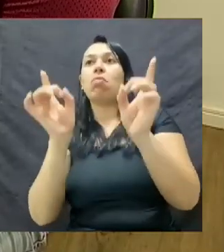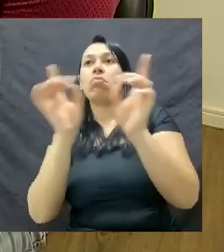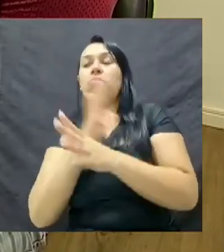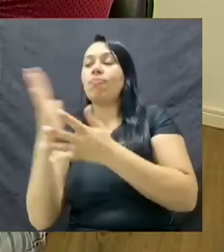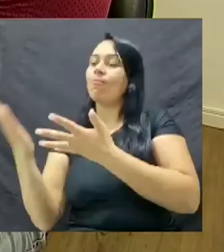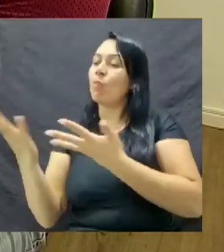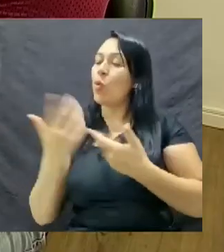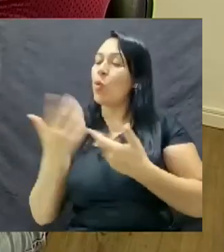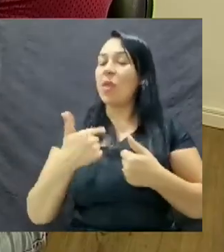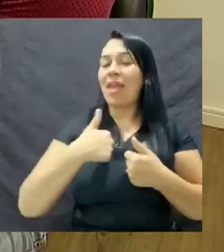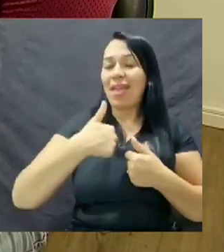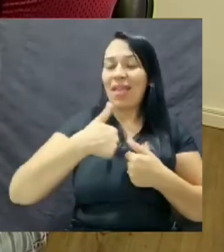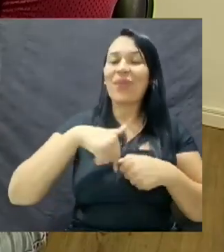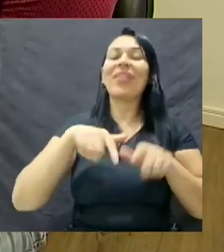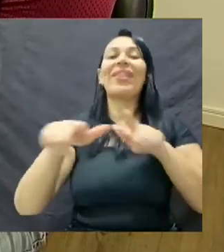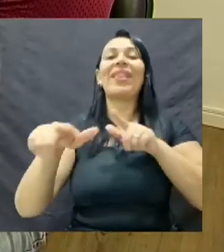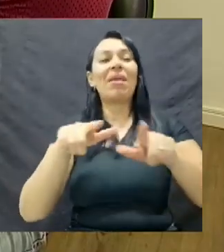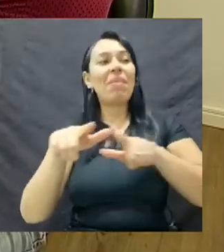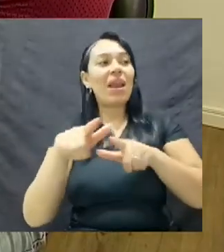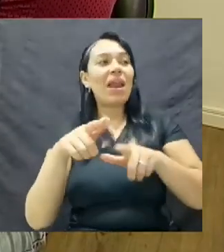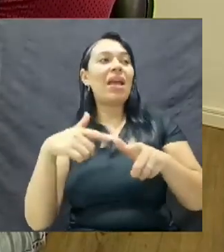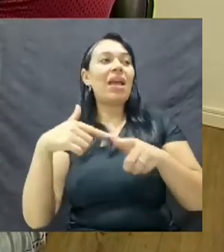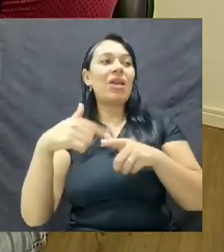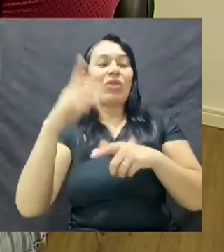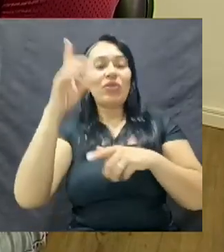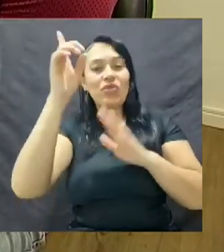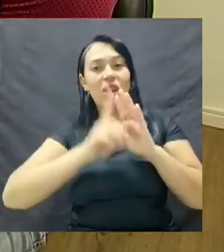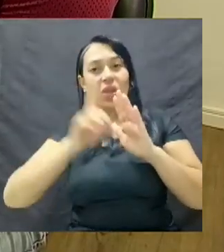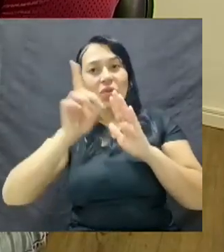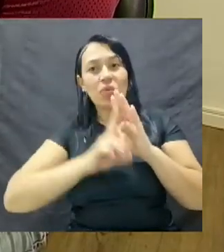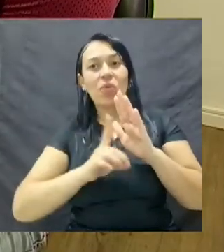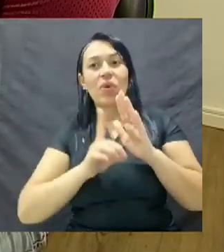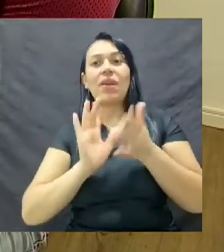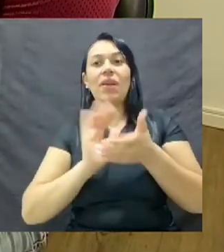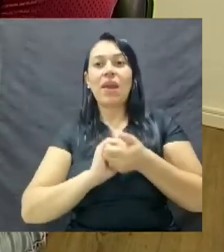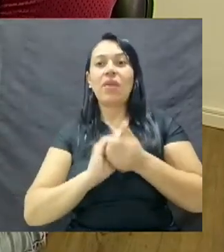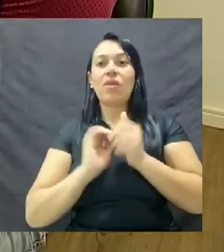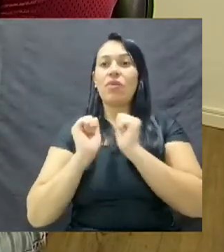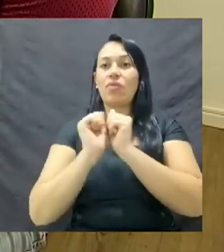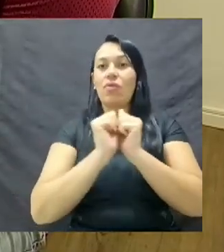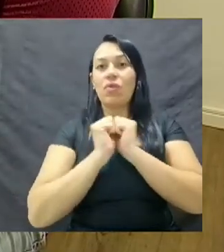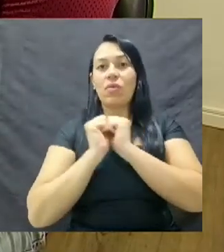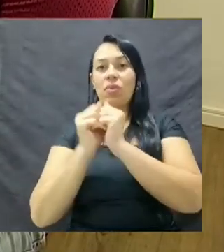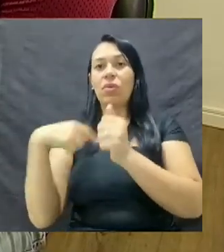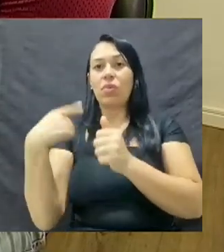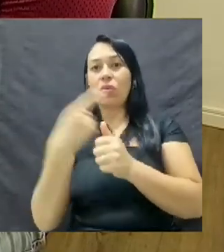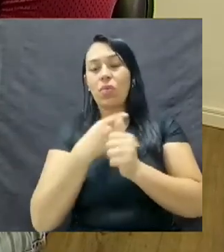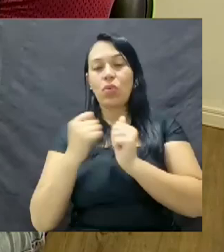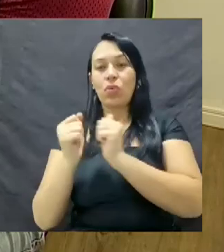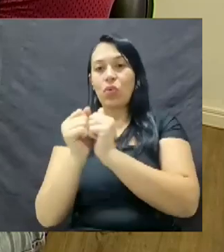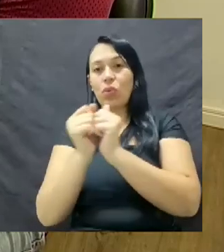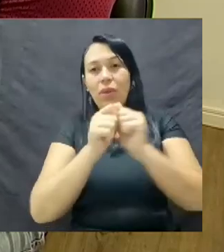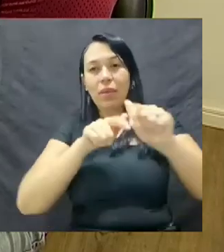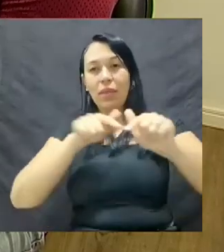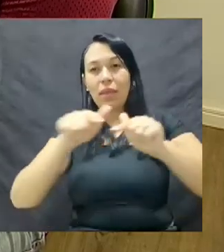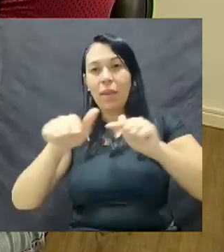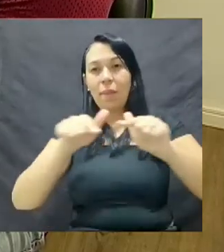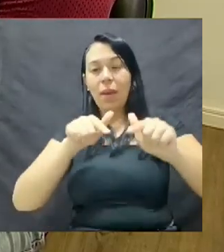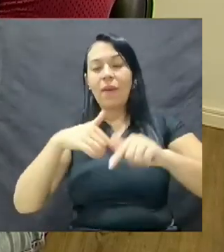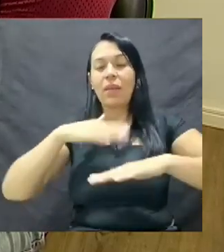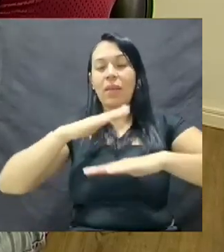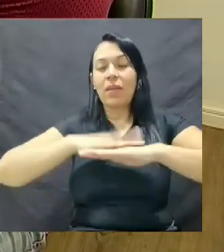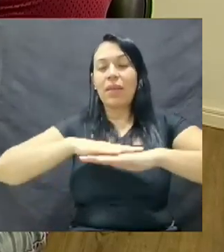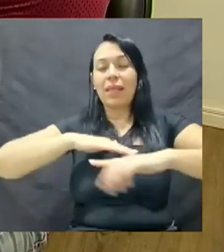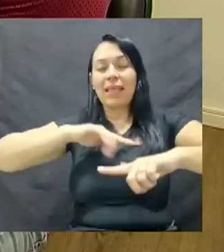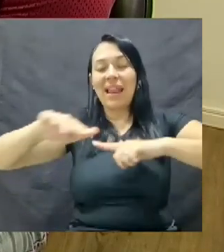chegar até aqui, a Diretoria-Geral Adjunta, onde junto do Ronan e, sabe, a gente faz esse trabalho aqui e só